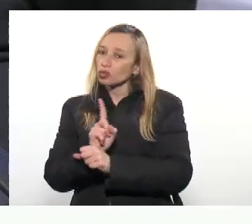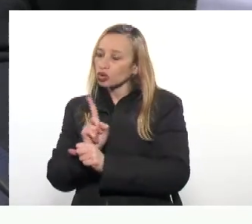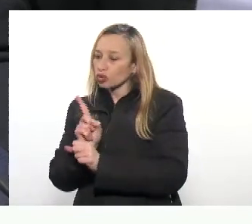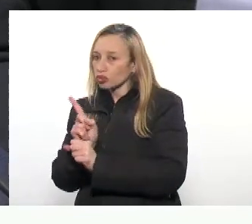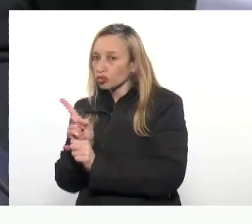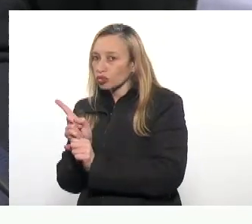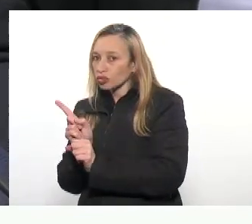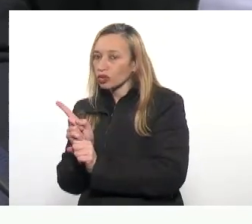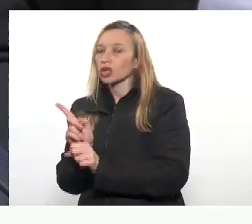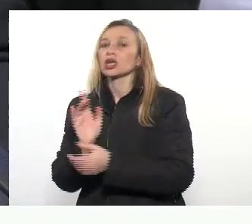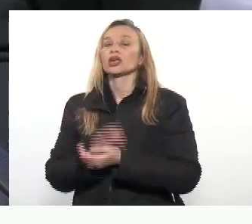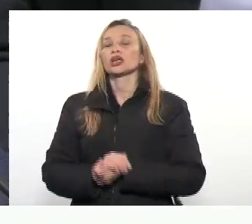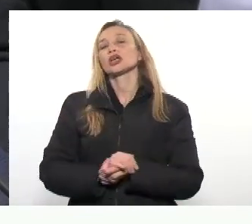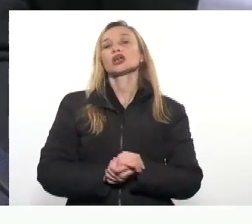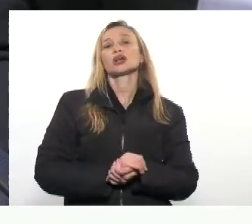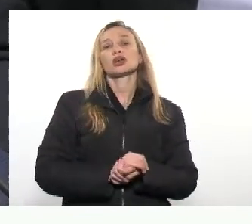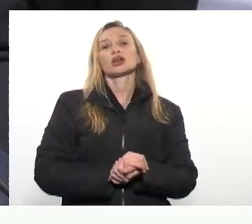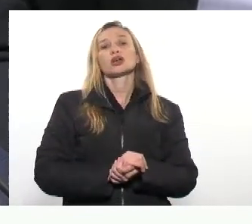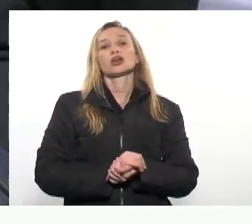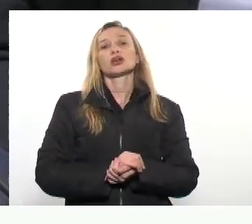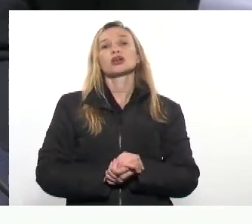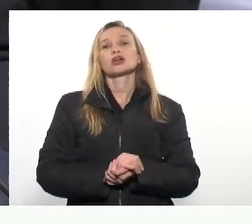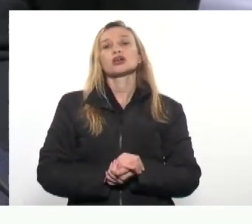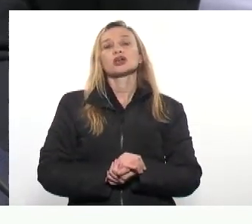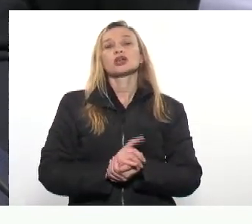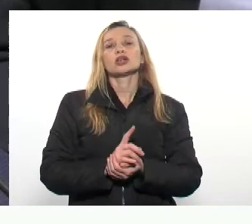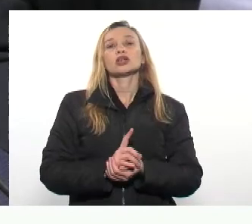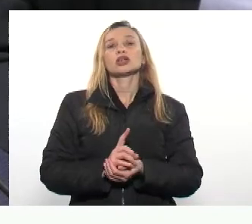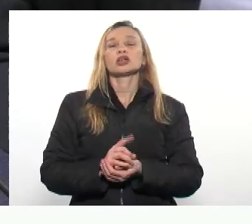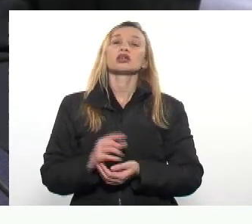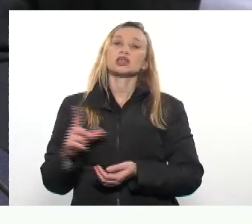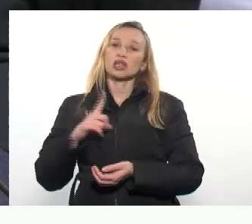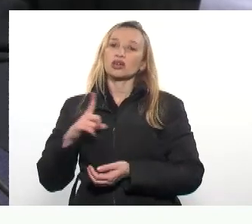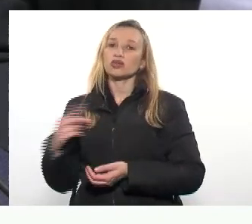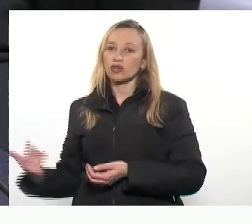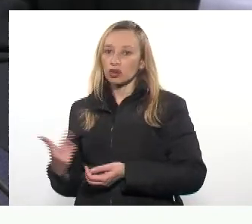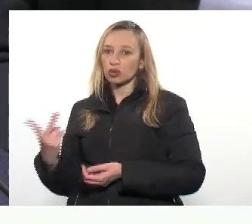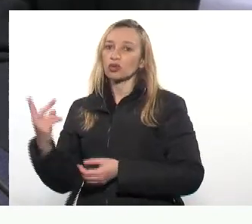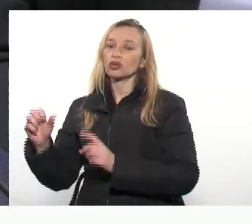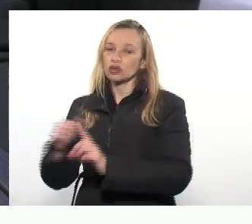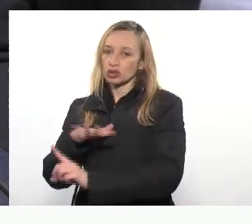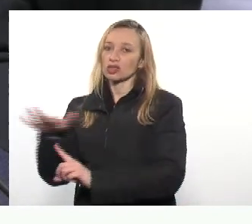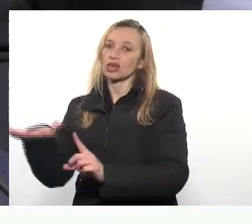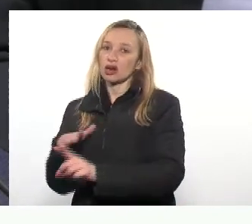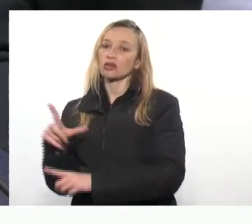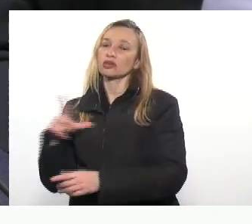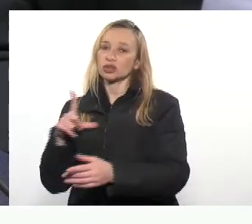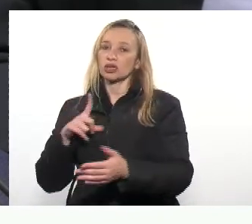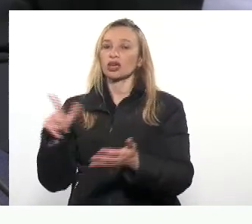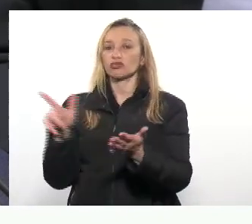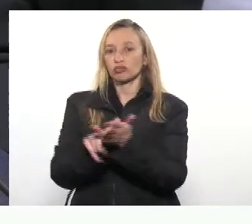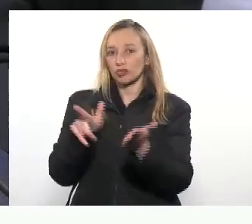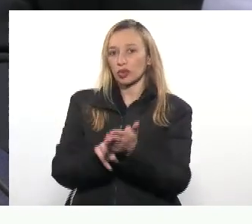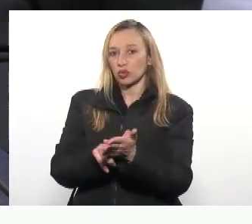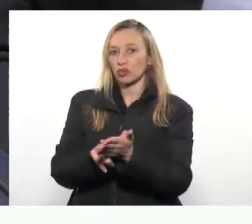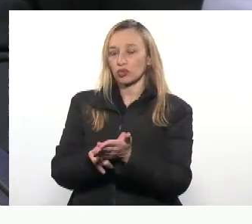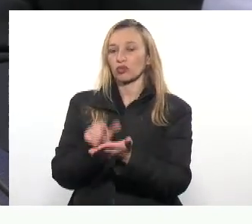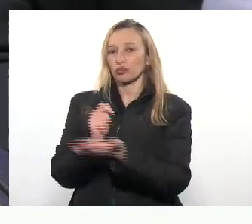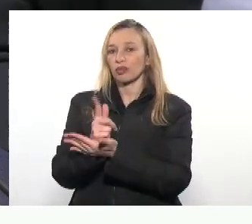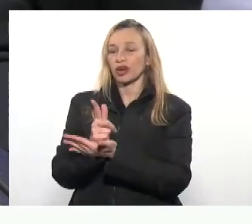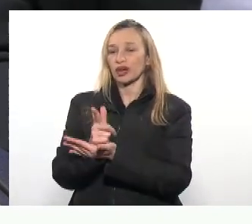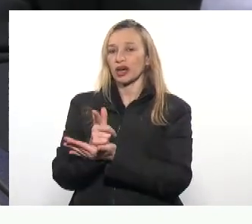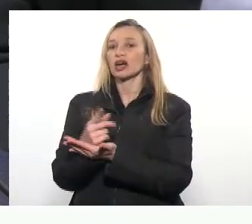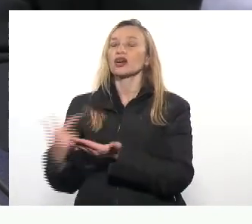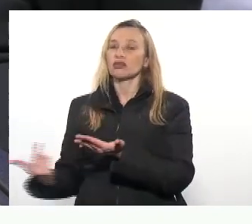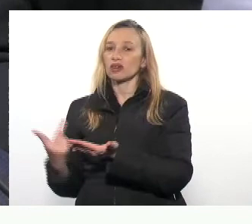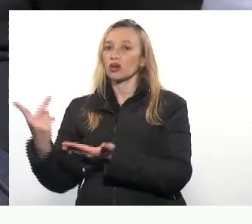hidrômetro, porque a gente implanta a tarifa social e emite uma conta, tá? Obviamente com